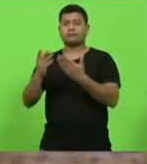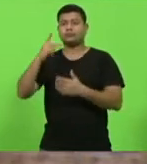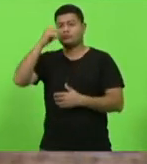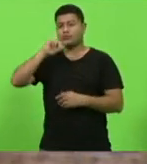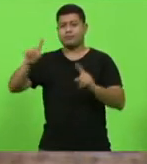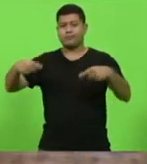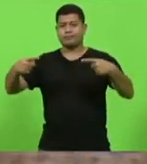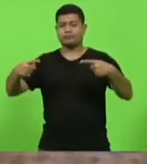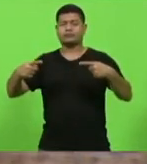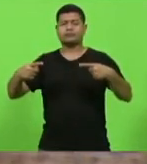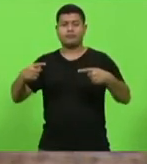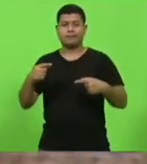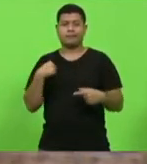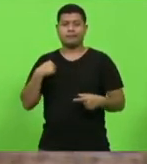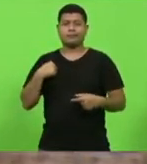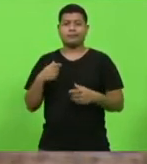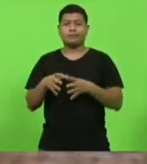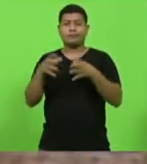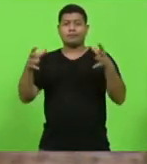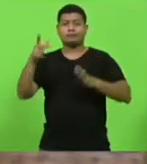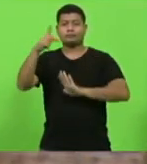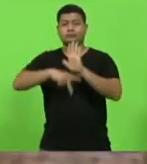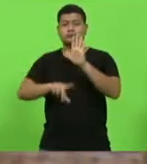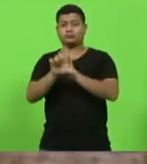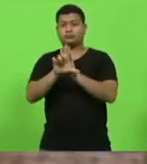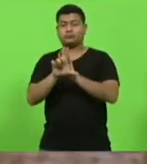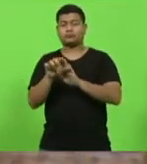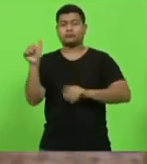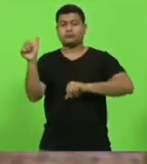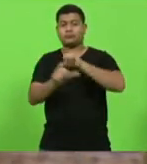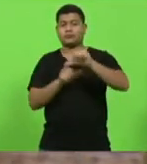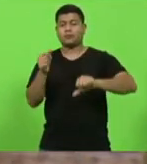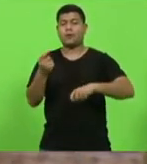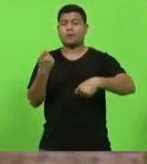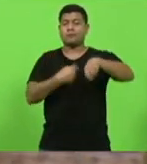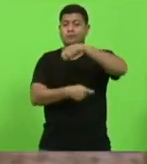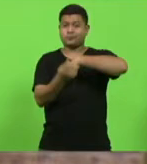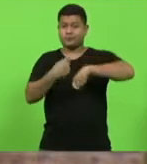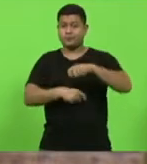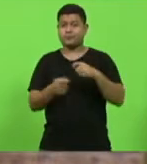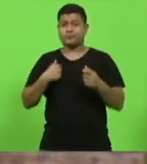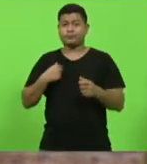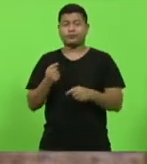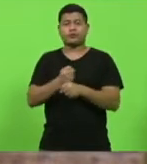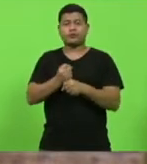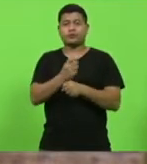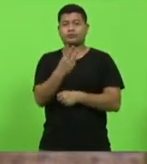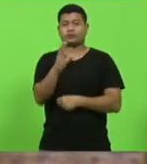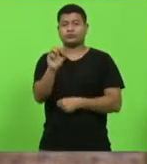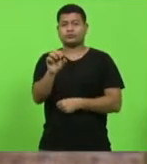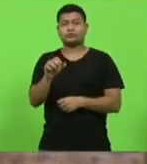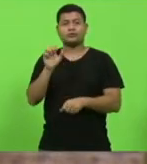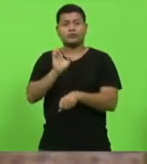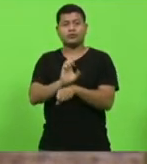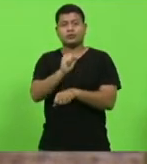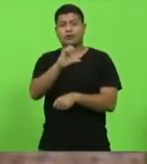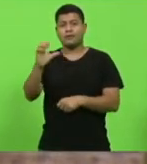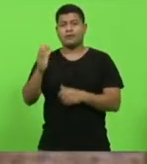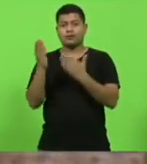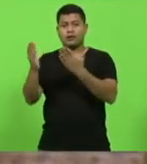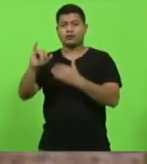quente ainda maior no maior projeto de lei de reforma administrativa dos últimos 30 anos de Santa Catarina